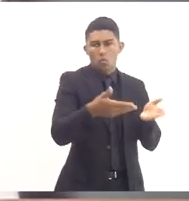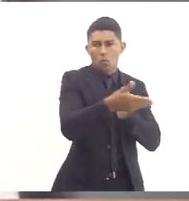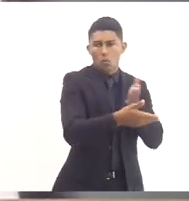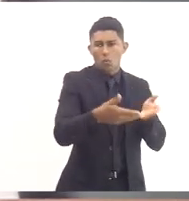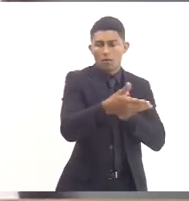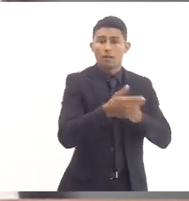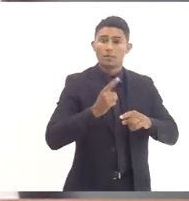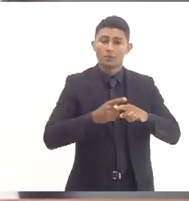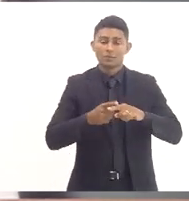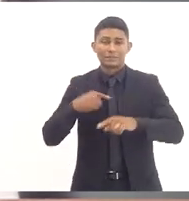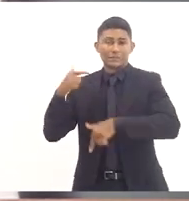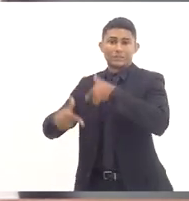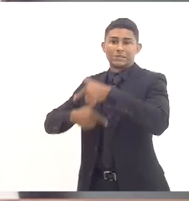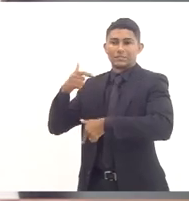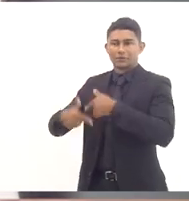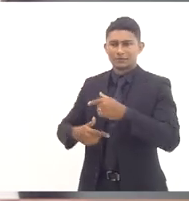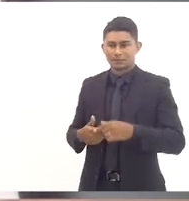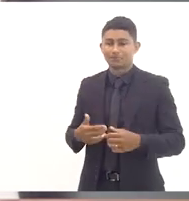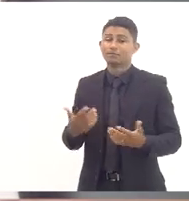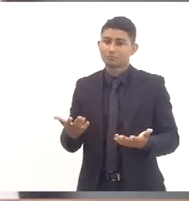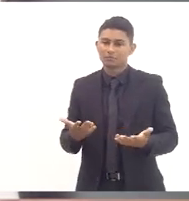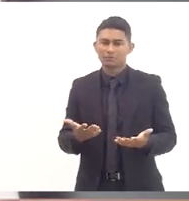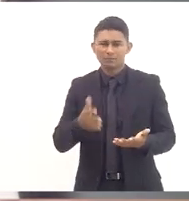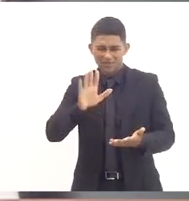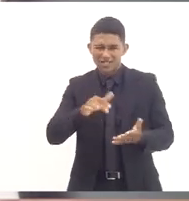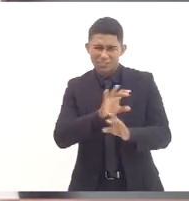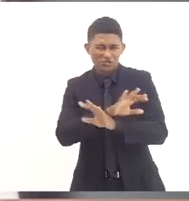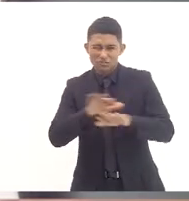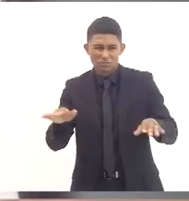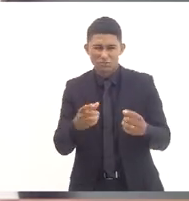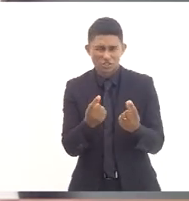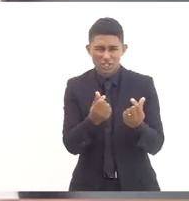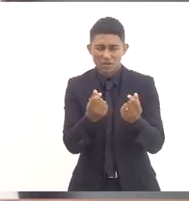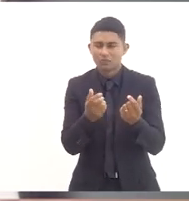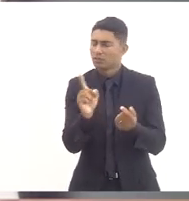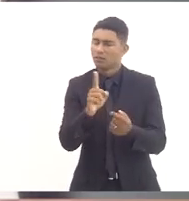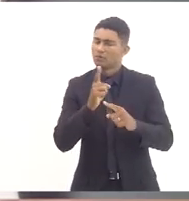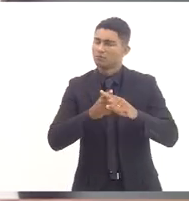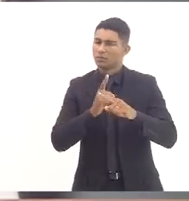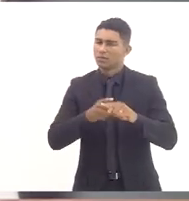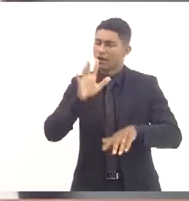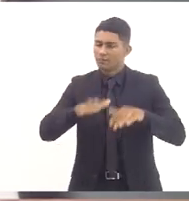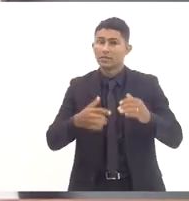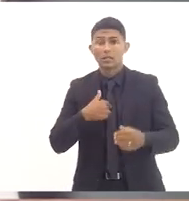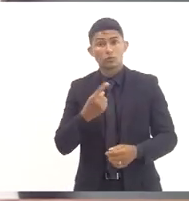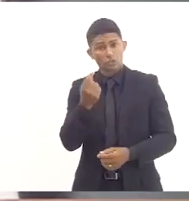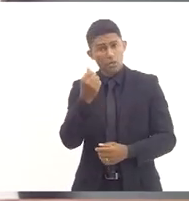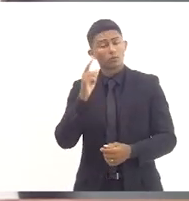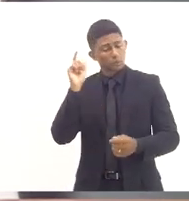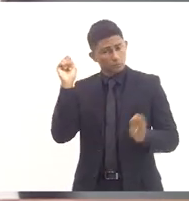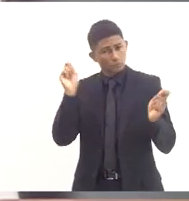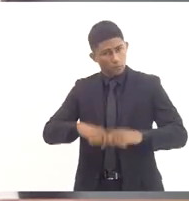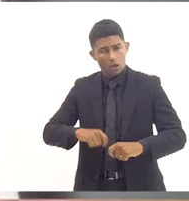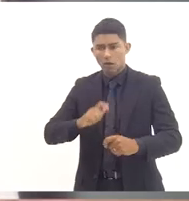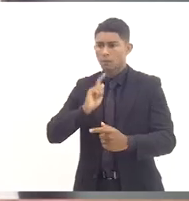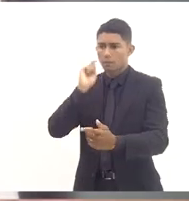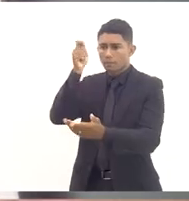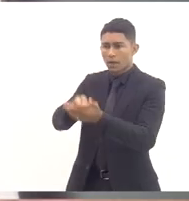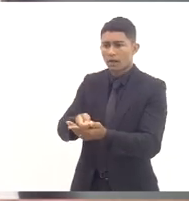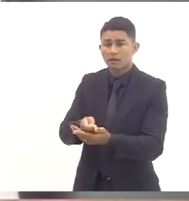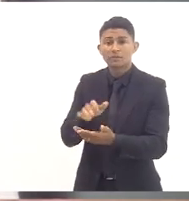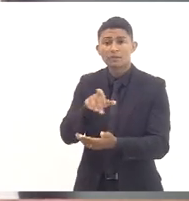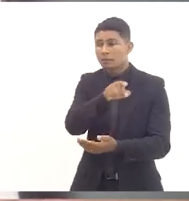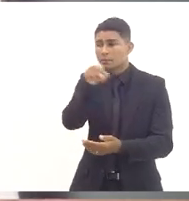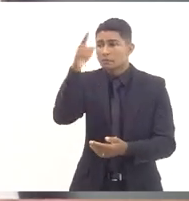é às vezes não é nem a questão do dinheiro porque às vezes você pode pagar mas você não encontra mão de obra está uma dificuldade muito grande muito grande